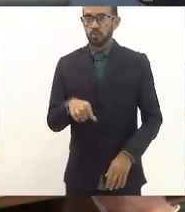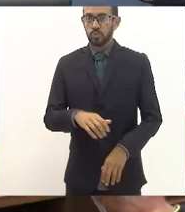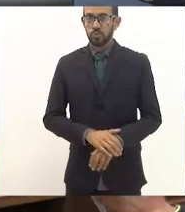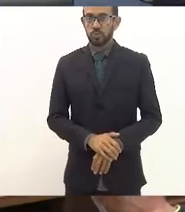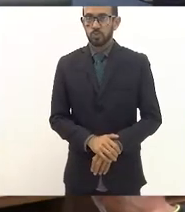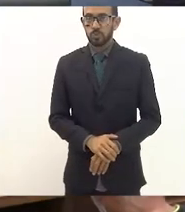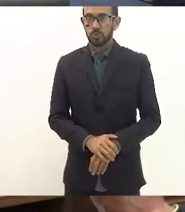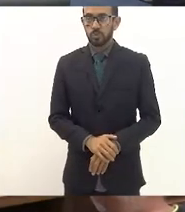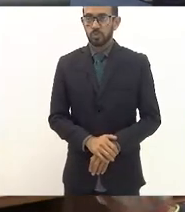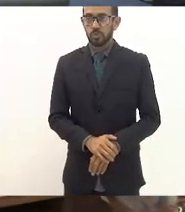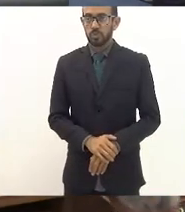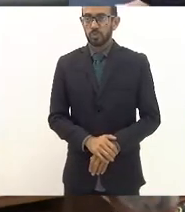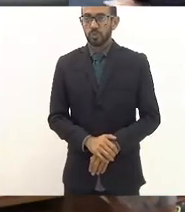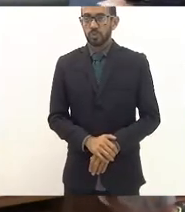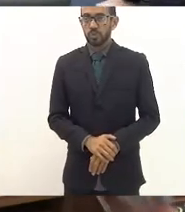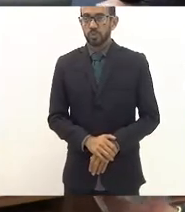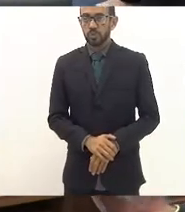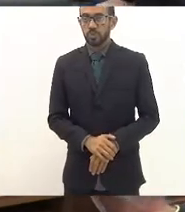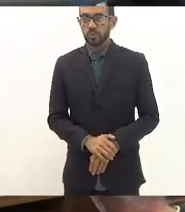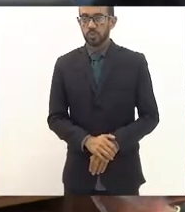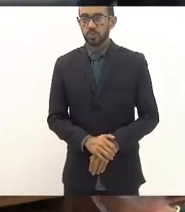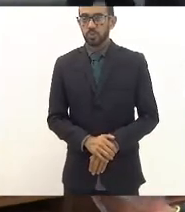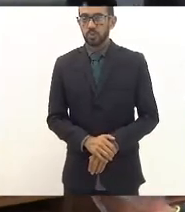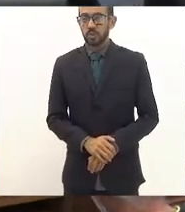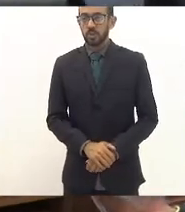O som está ligado.